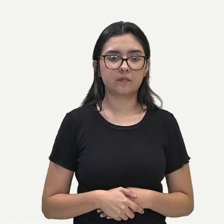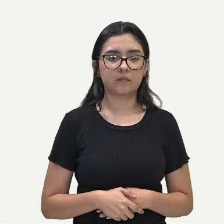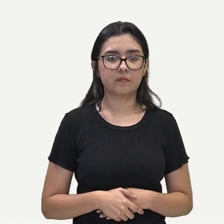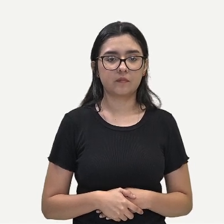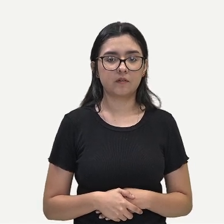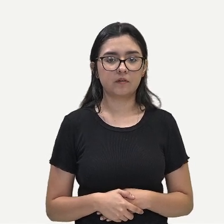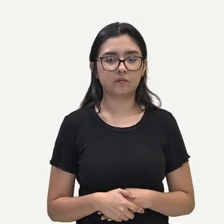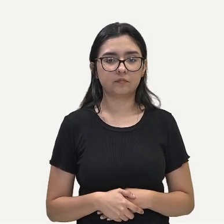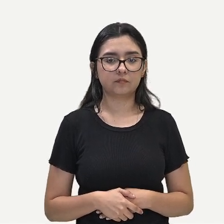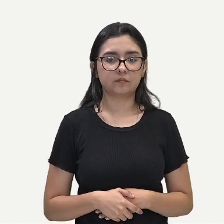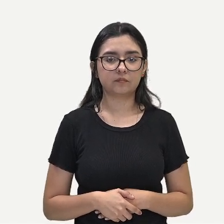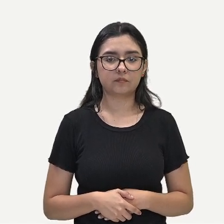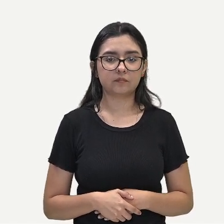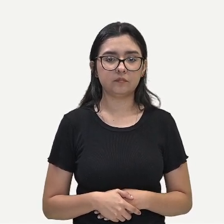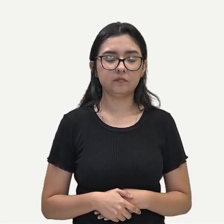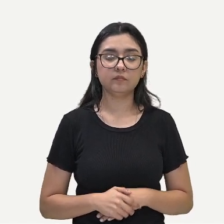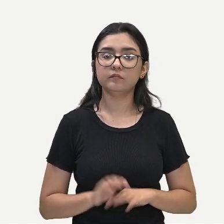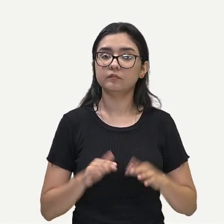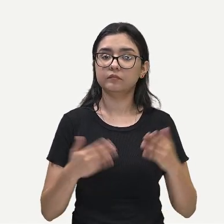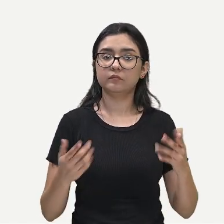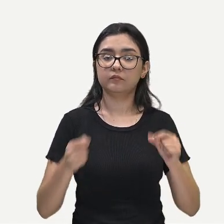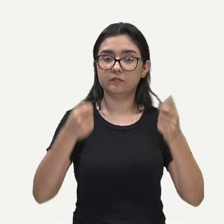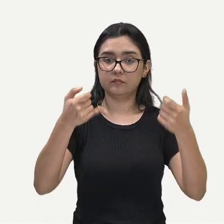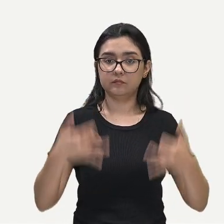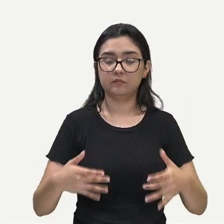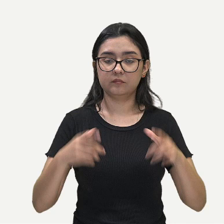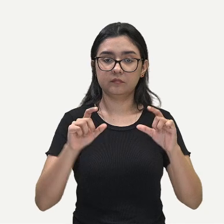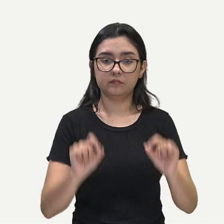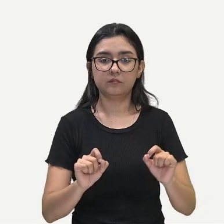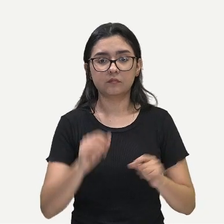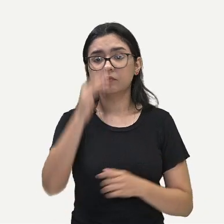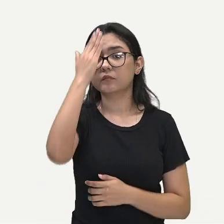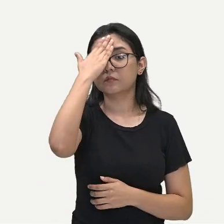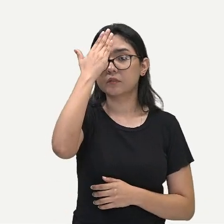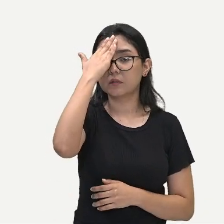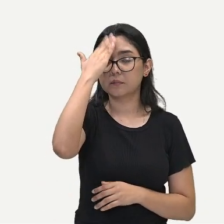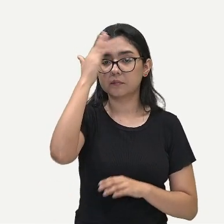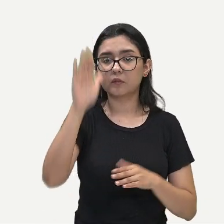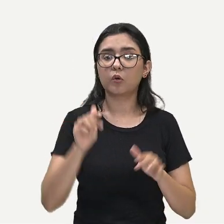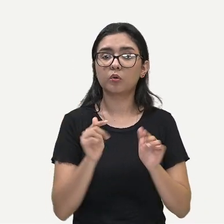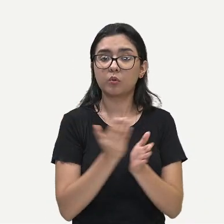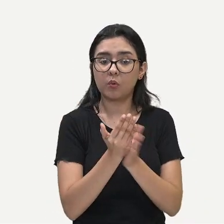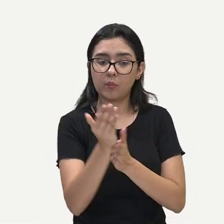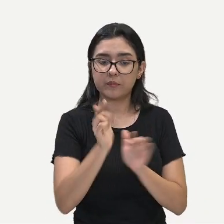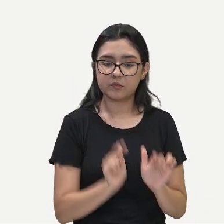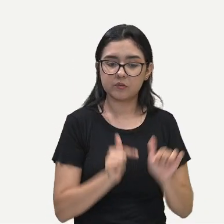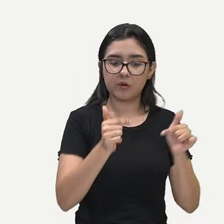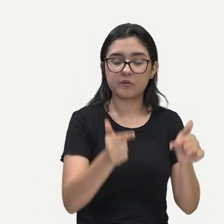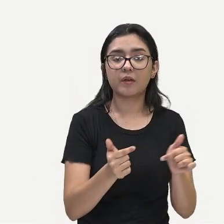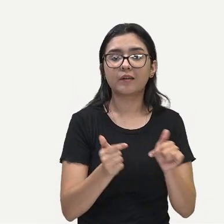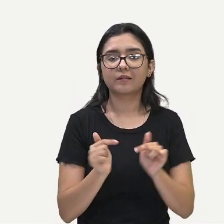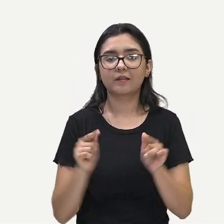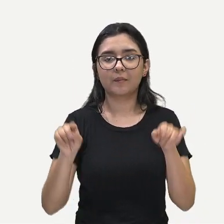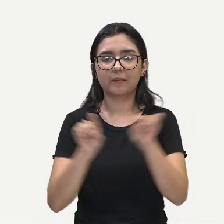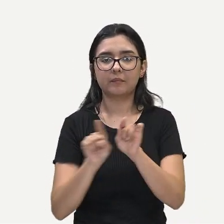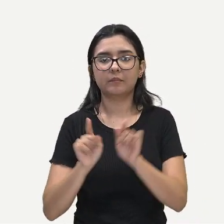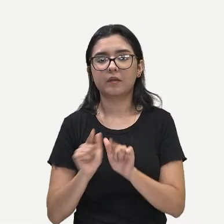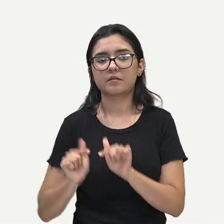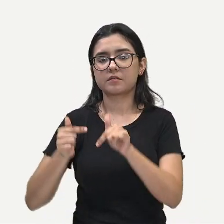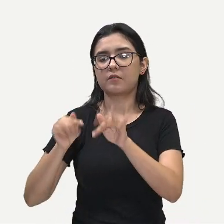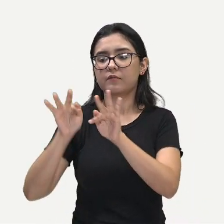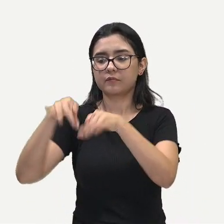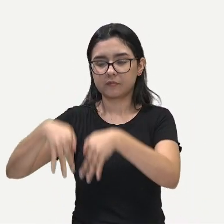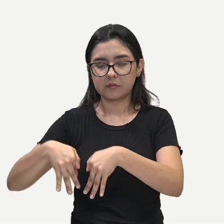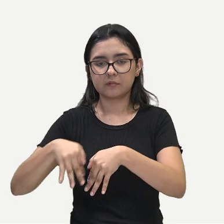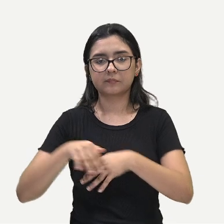la mañana. Então, aqui eu sei quando começou a ação e quando ela terminou. E